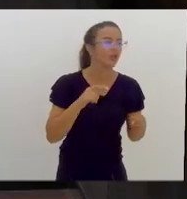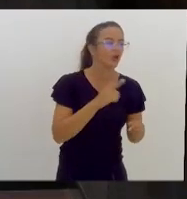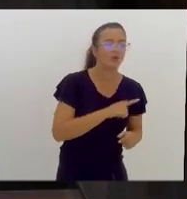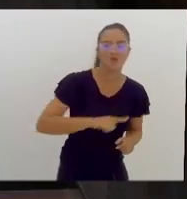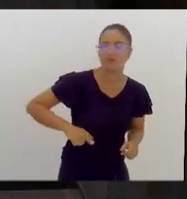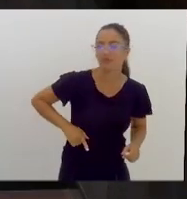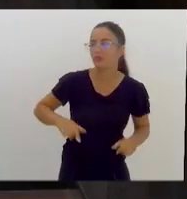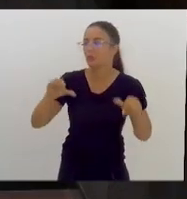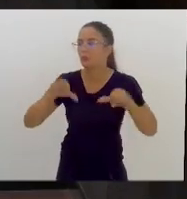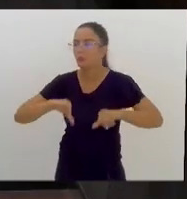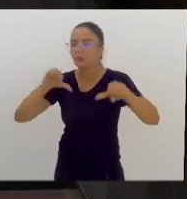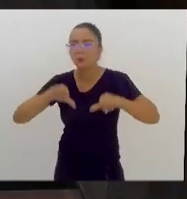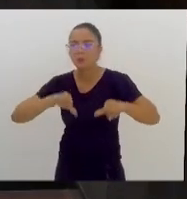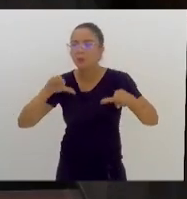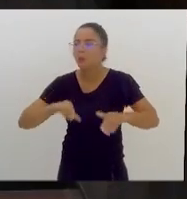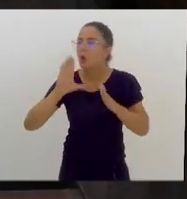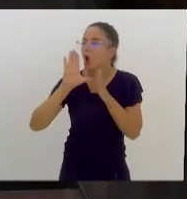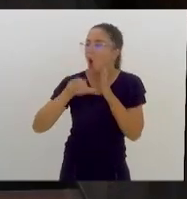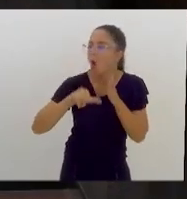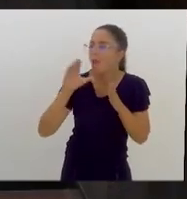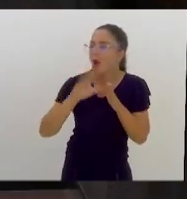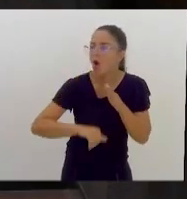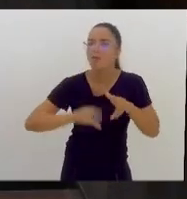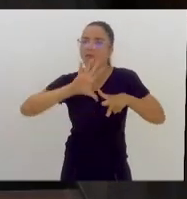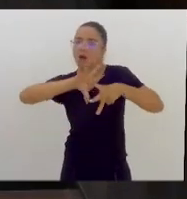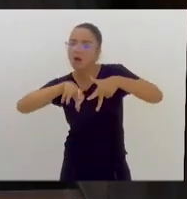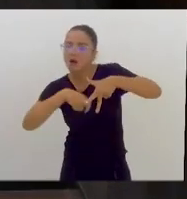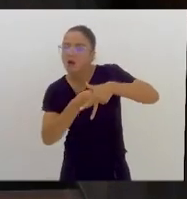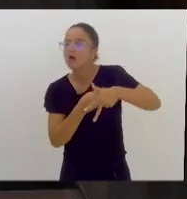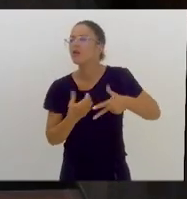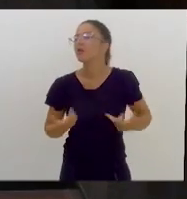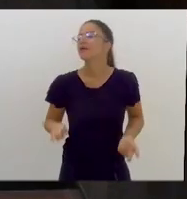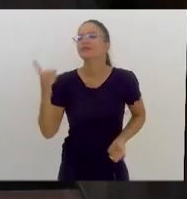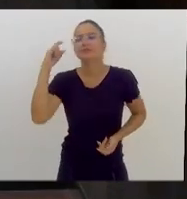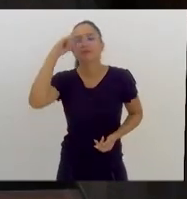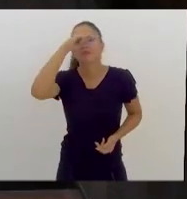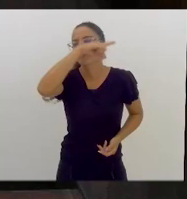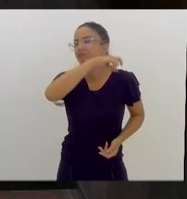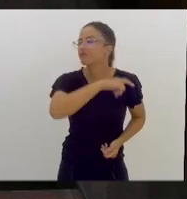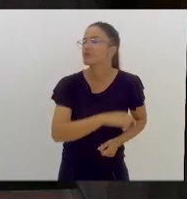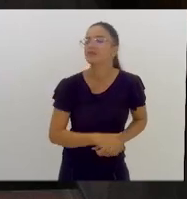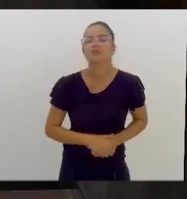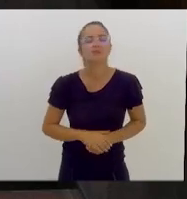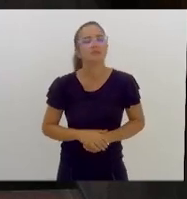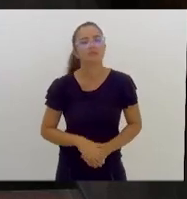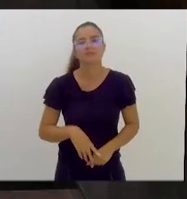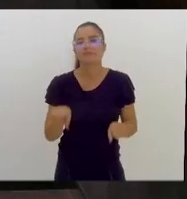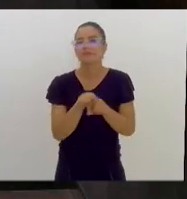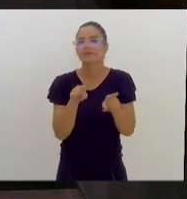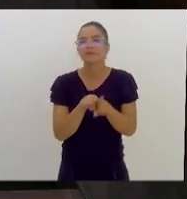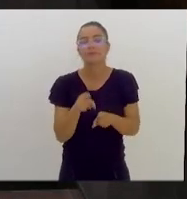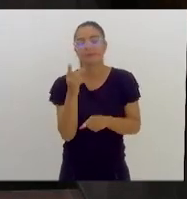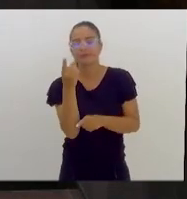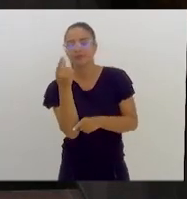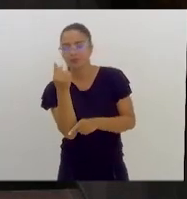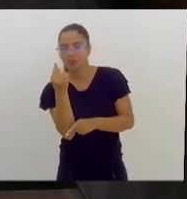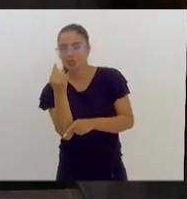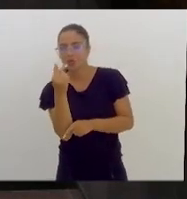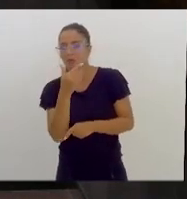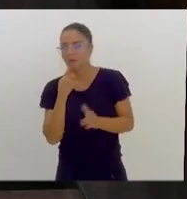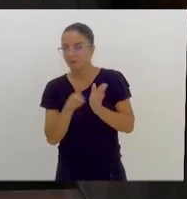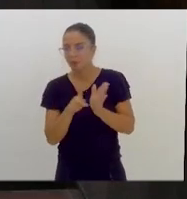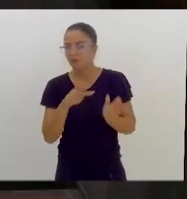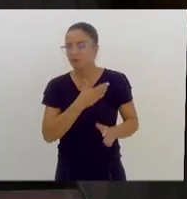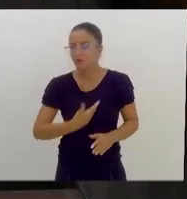de roubalheira, de tratativas com o dinheiro público extremamente duvidosas,